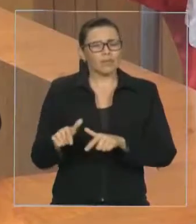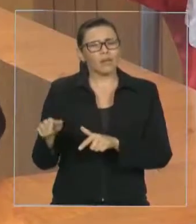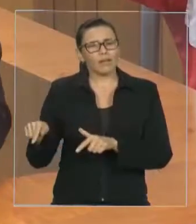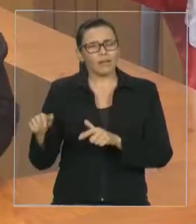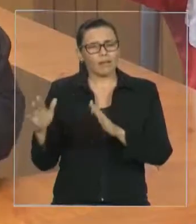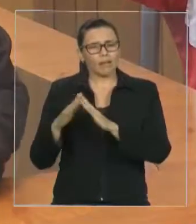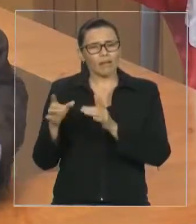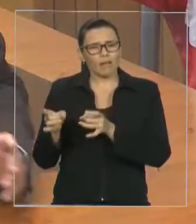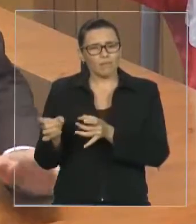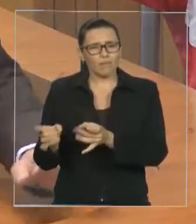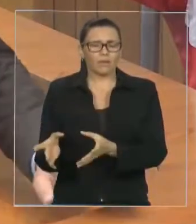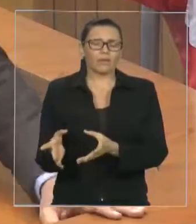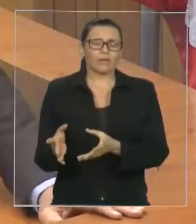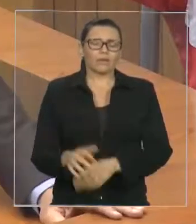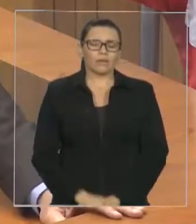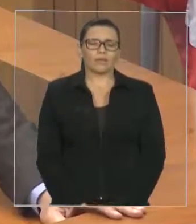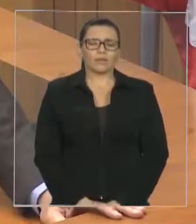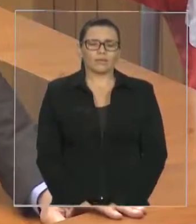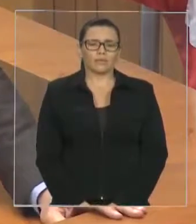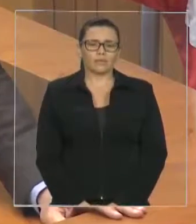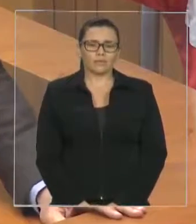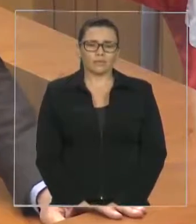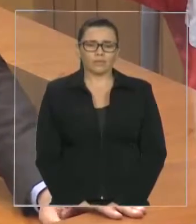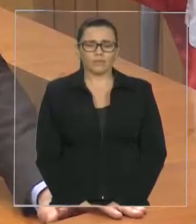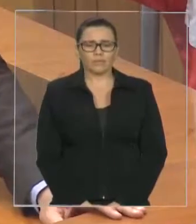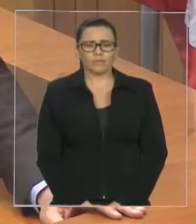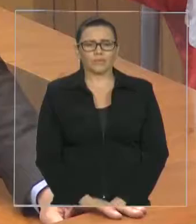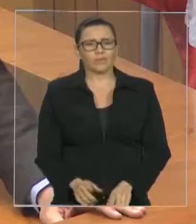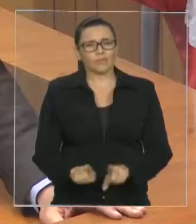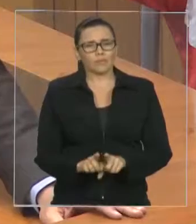lá. Mas digo que